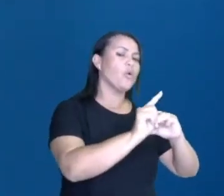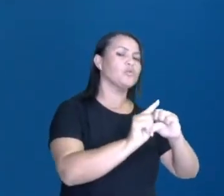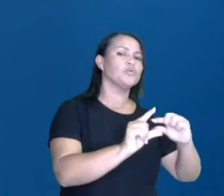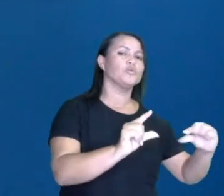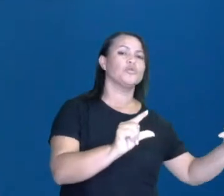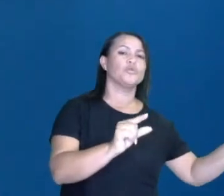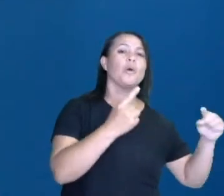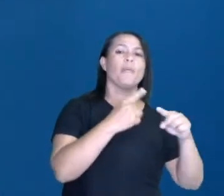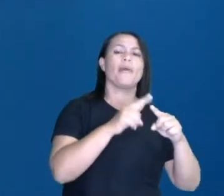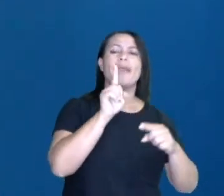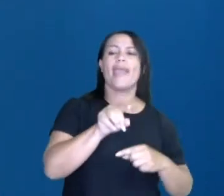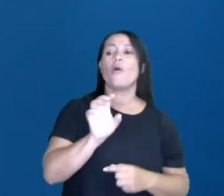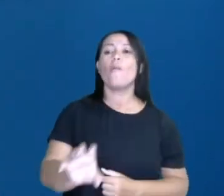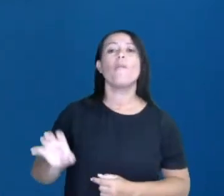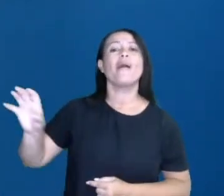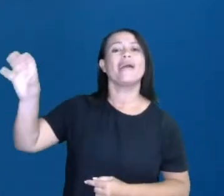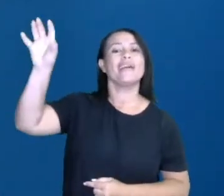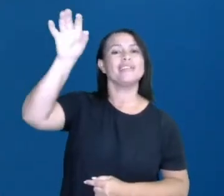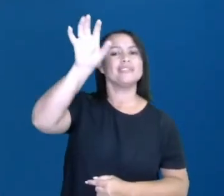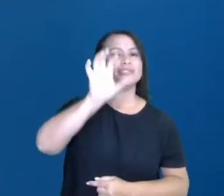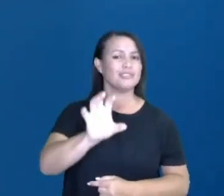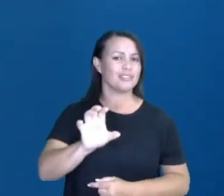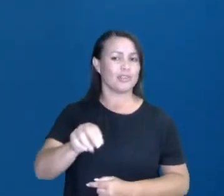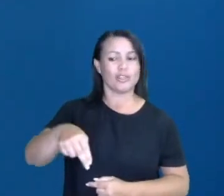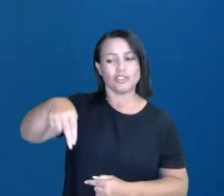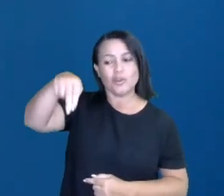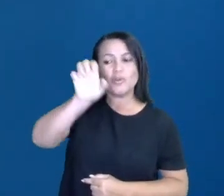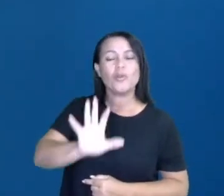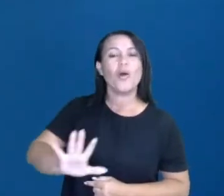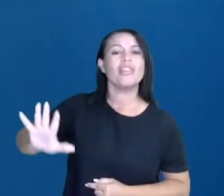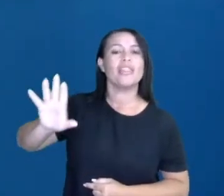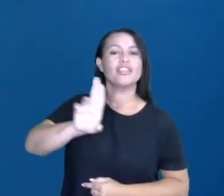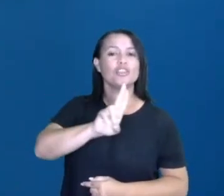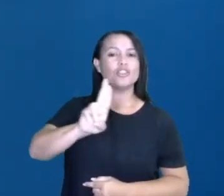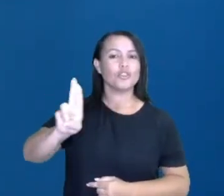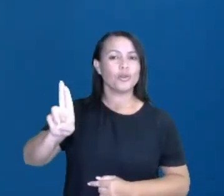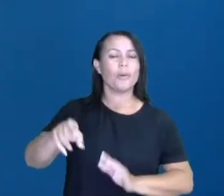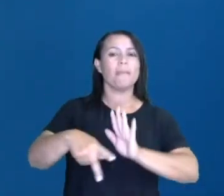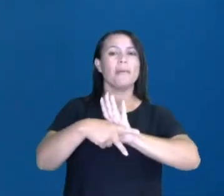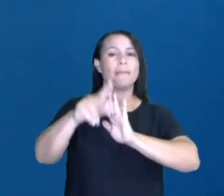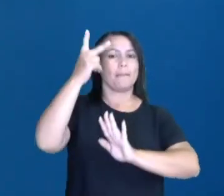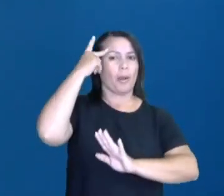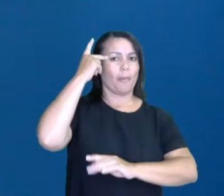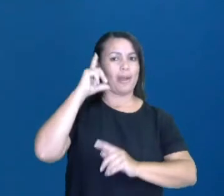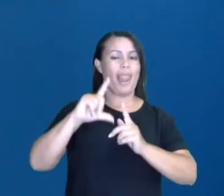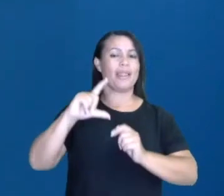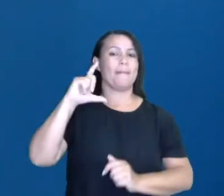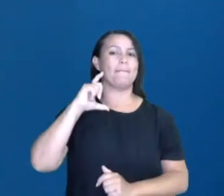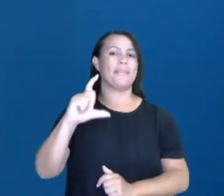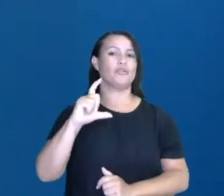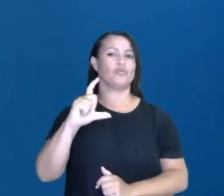região. Região Nordeste. Nordeste, nome próprio, letra maiúscula.